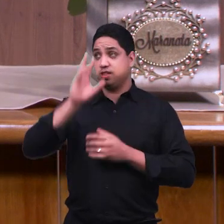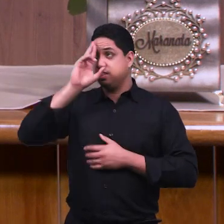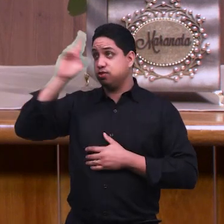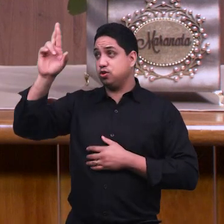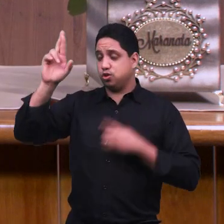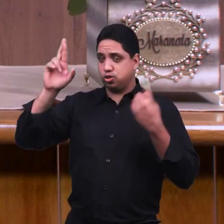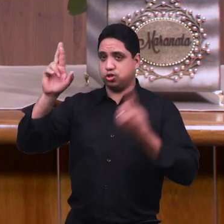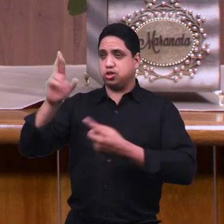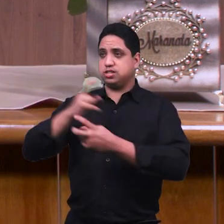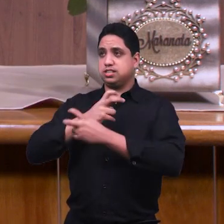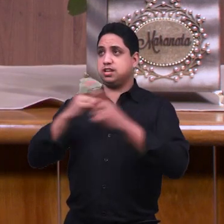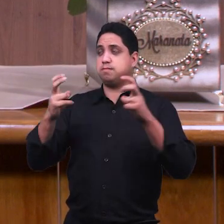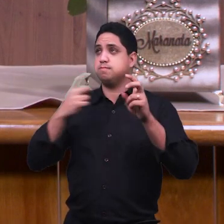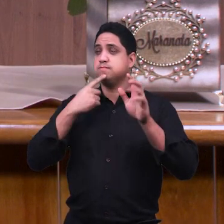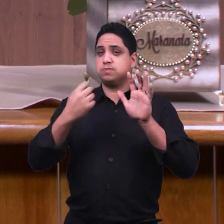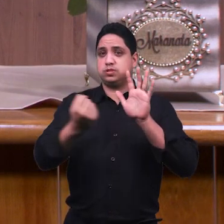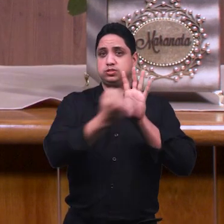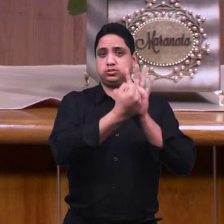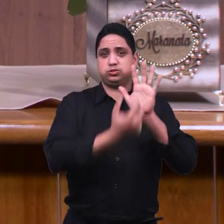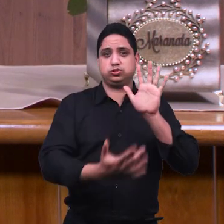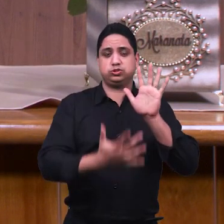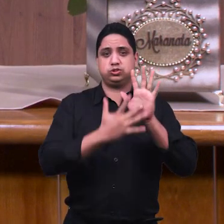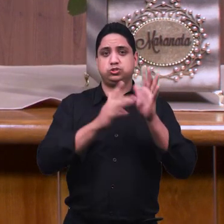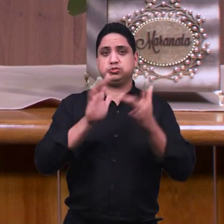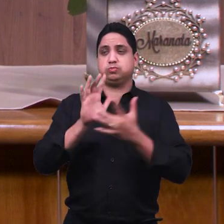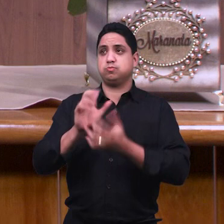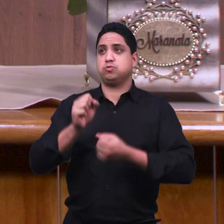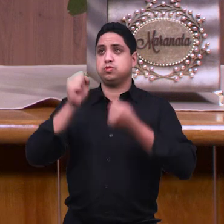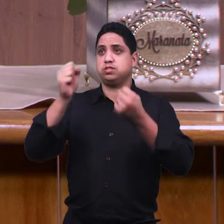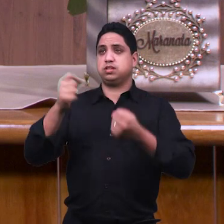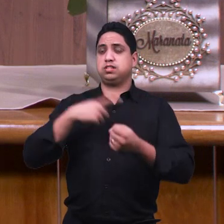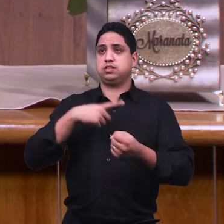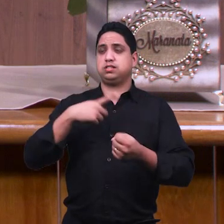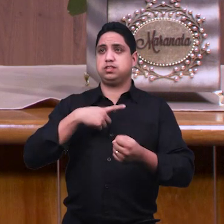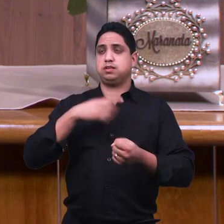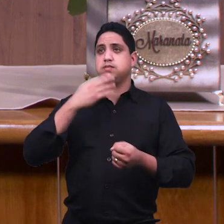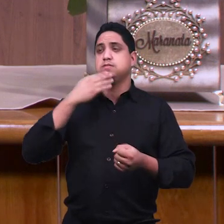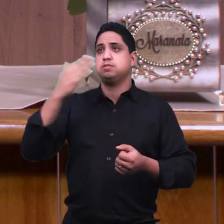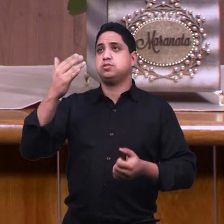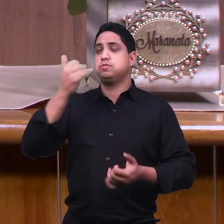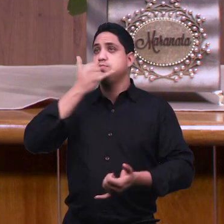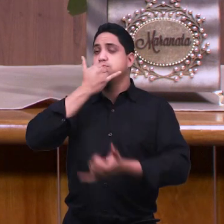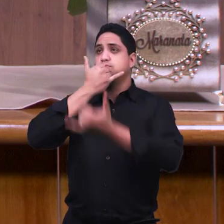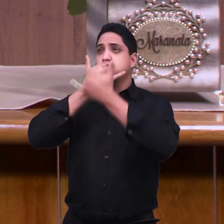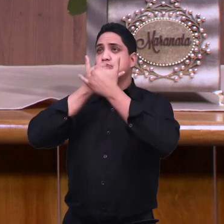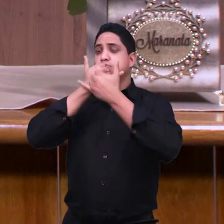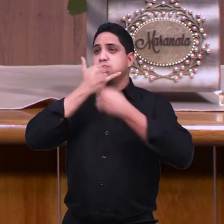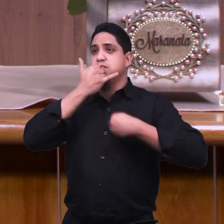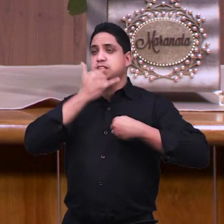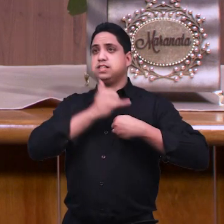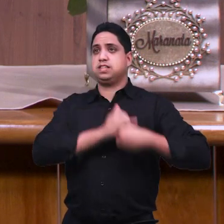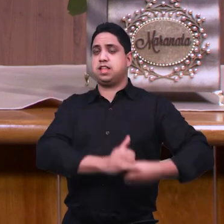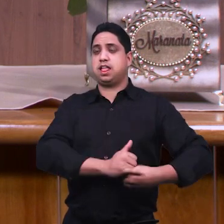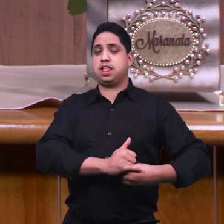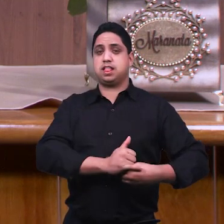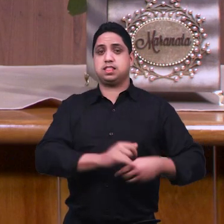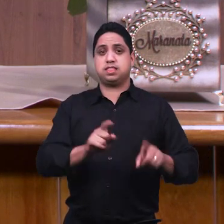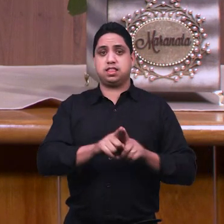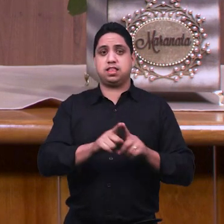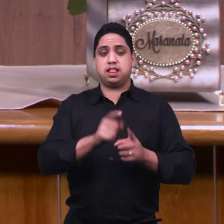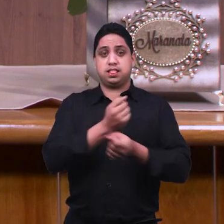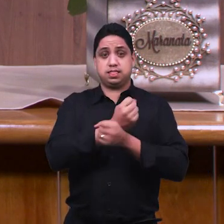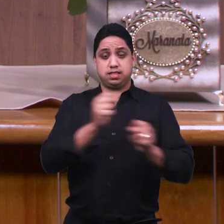Senhor, clamamos o poder que é do sangue do Senhor Jesus, pedimos o perdão, a libertação para as nossas